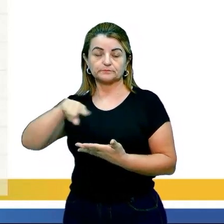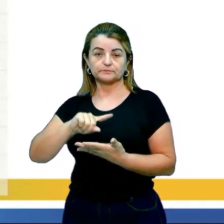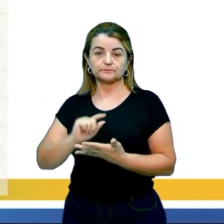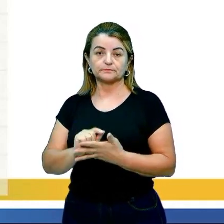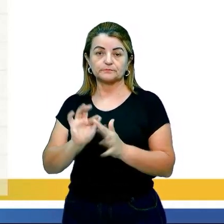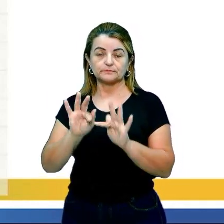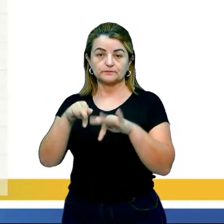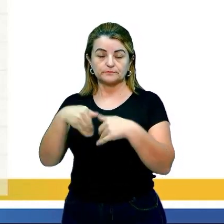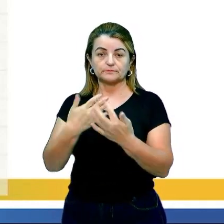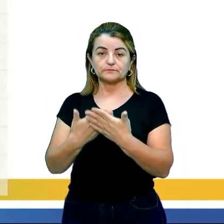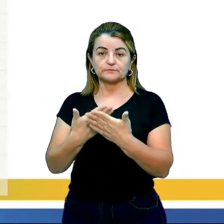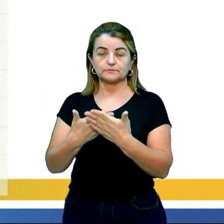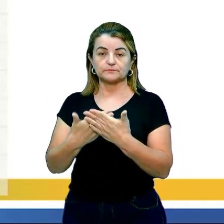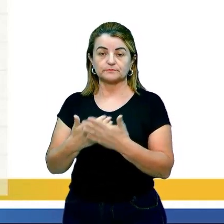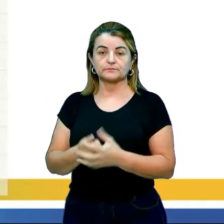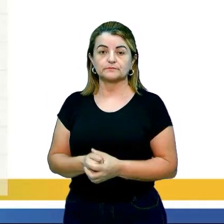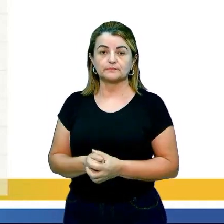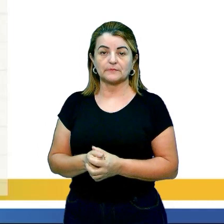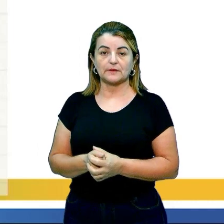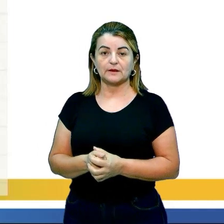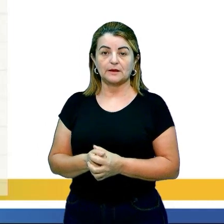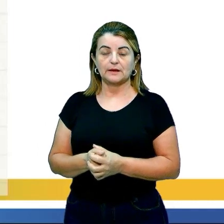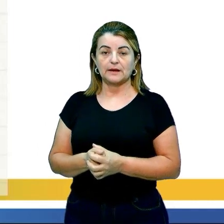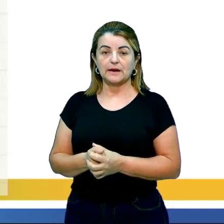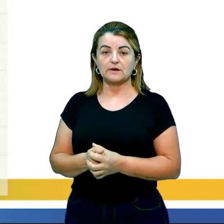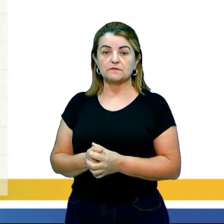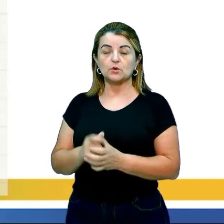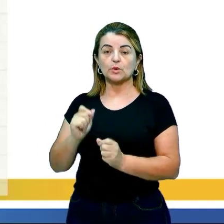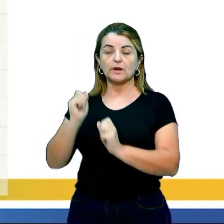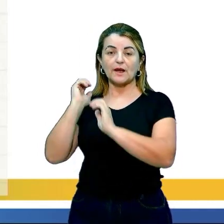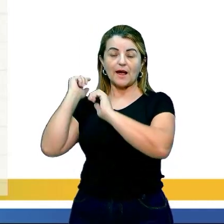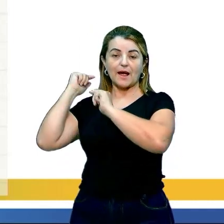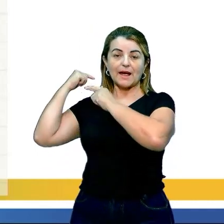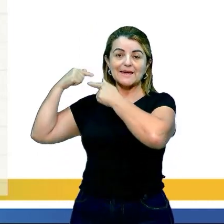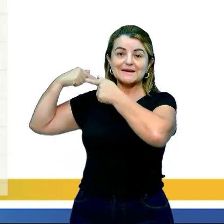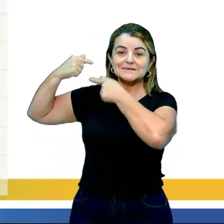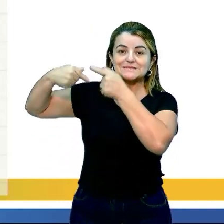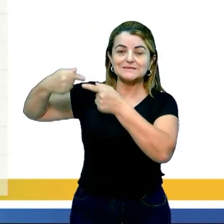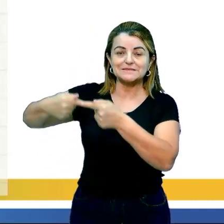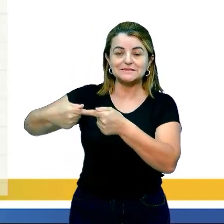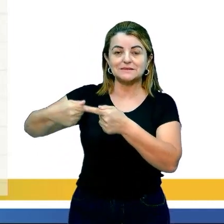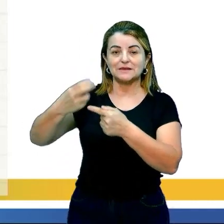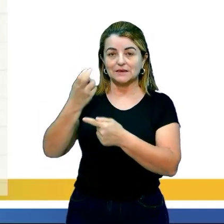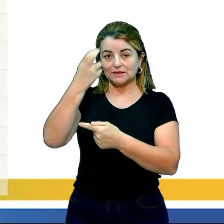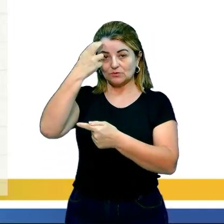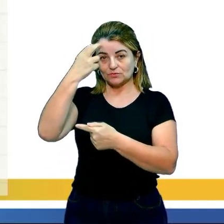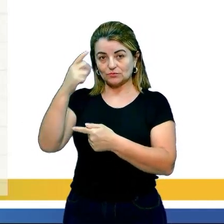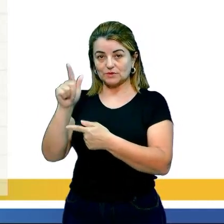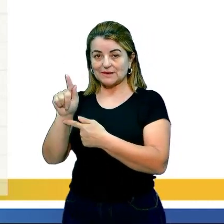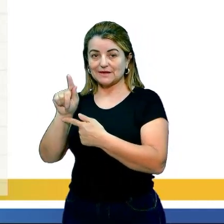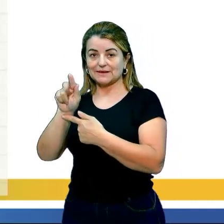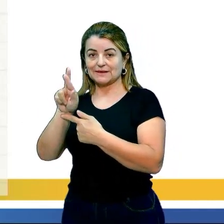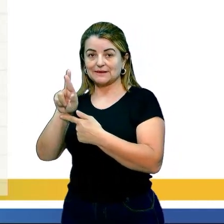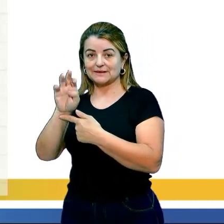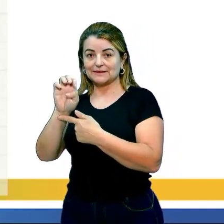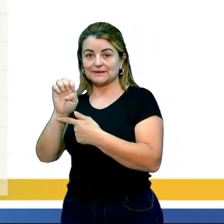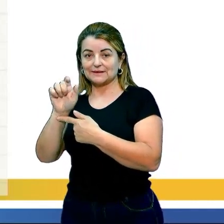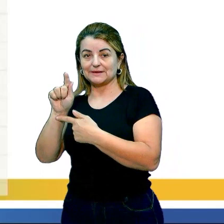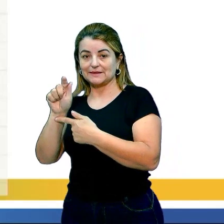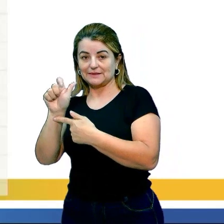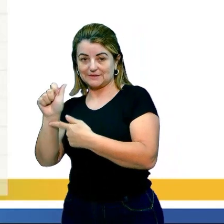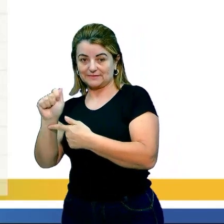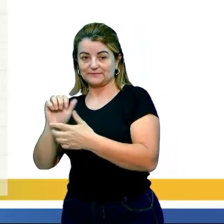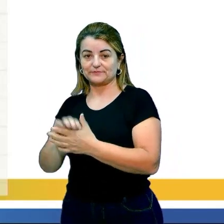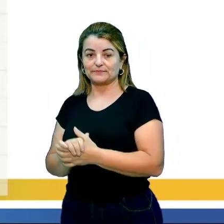finalizar nossa aula né A Herança da cultura grega aí nós temos o pai da história né que é Heródoto né nosso